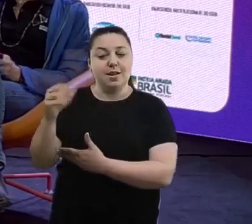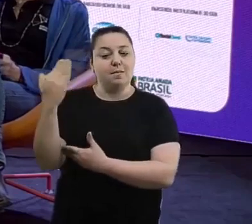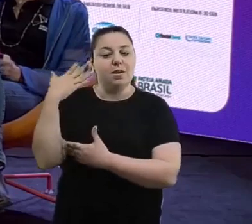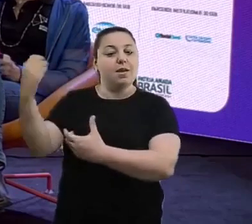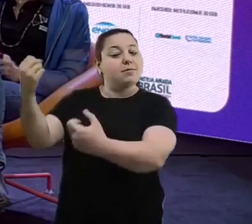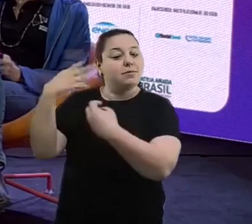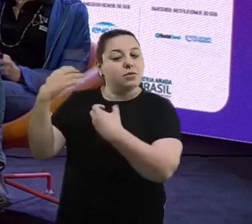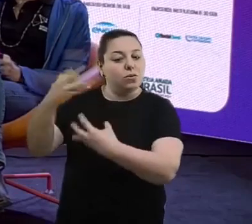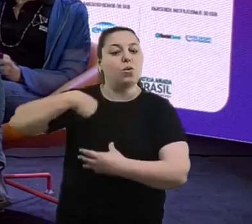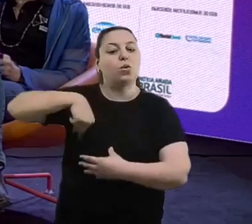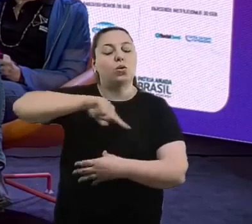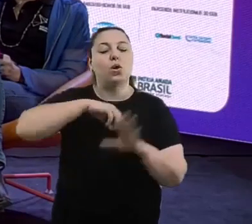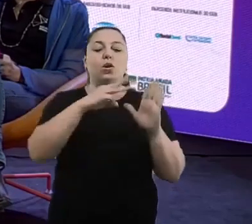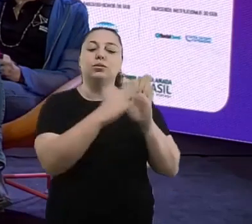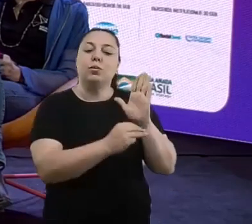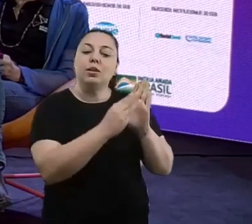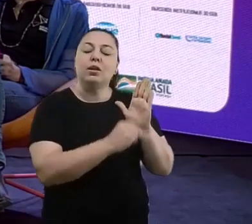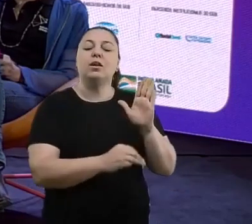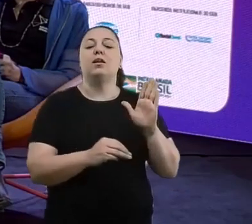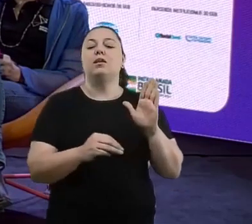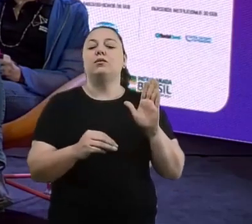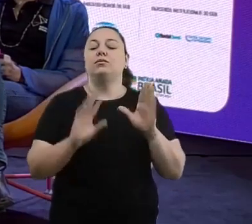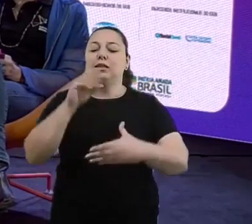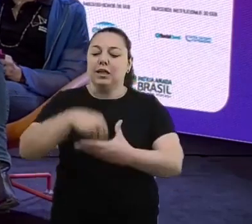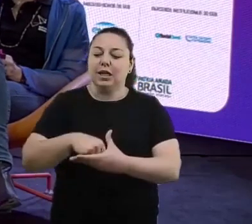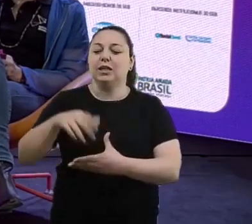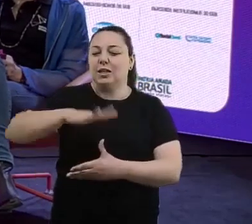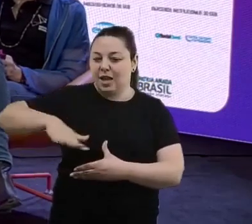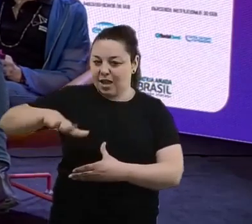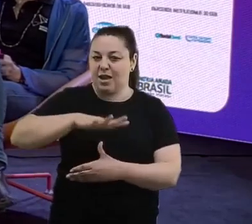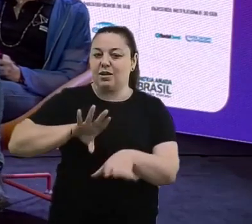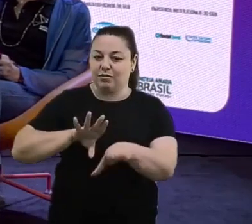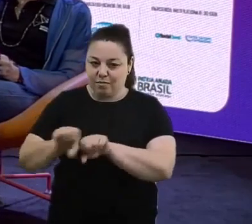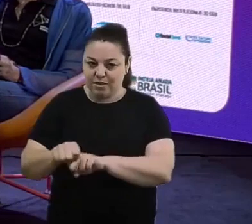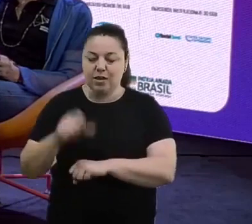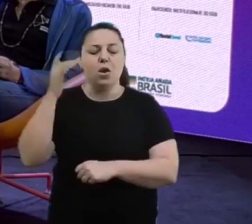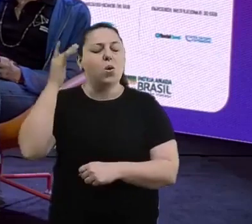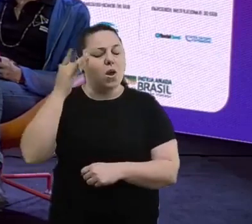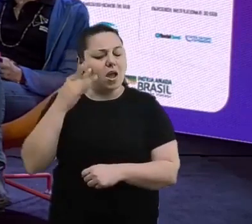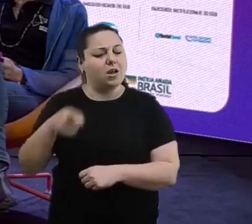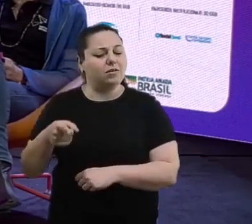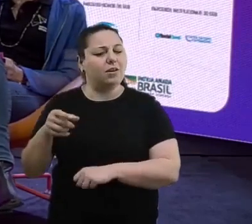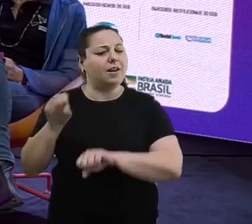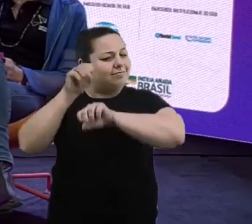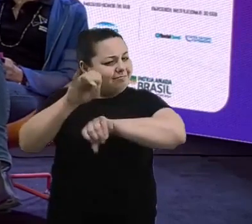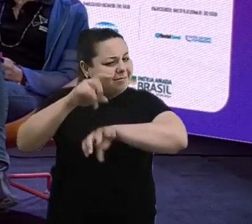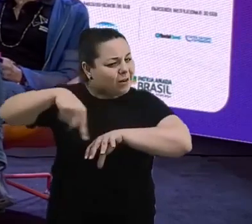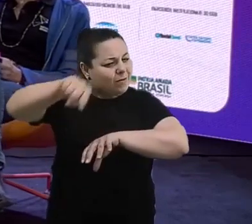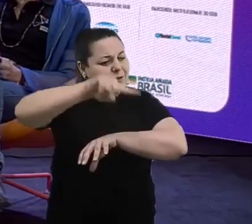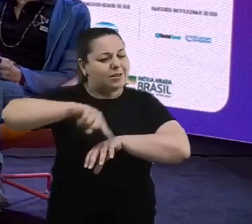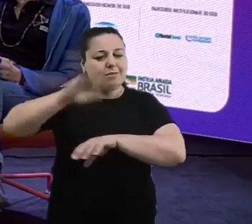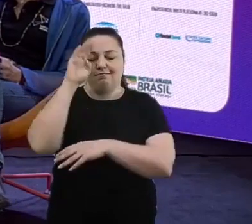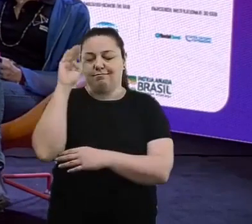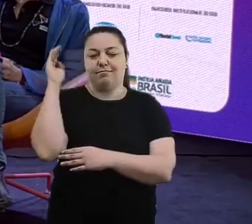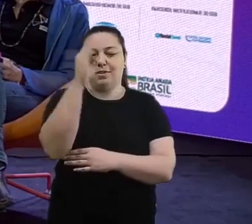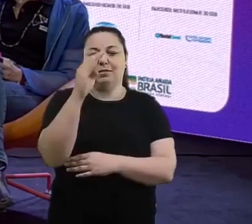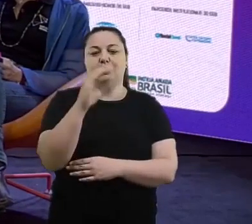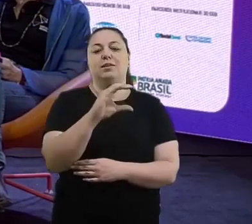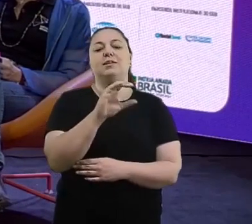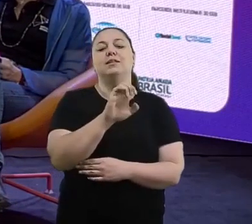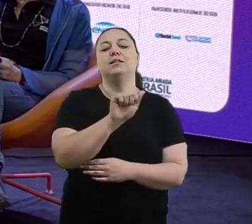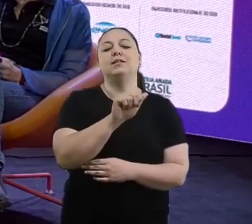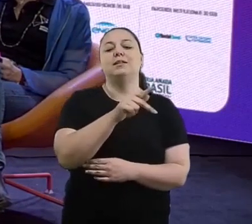falou ali, a gente sempre tá ligado em maturidade analítica, né? Aonde chega, e vocês chegaram lá no topo, num curto espaço de tempo. Então, agora é fazer o